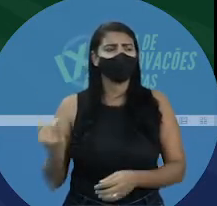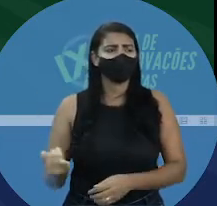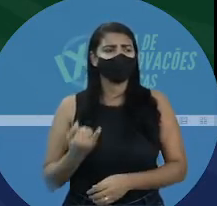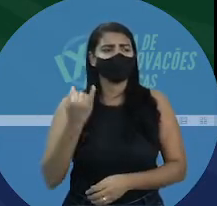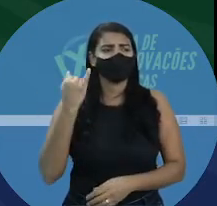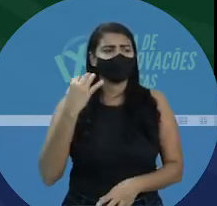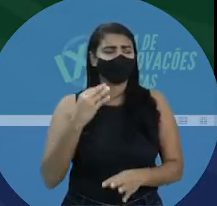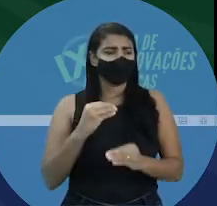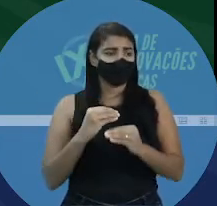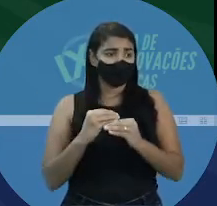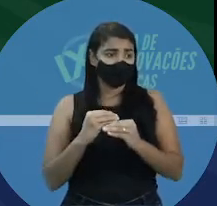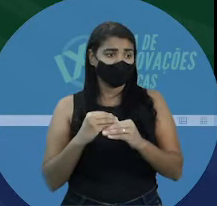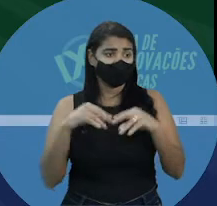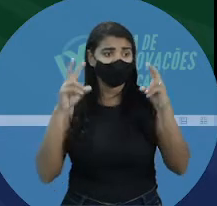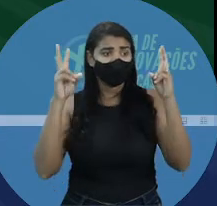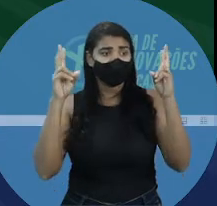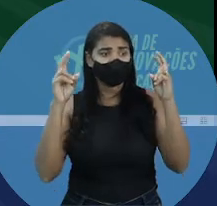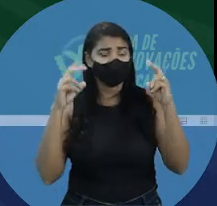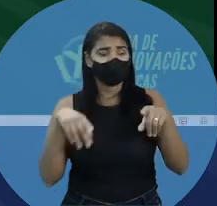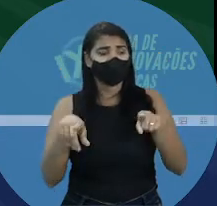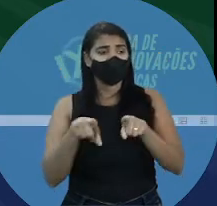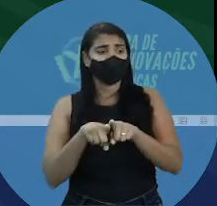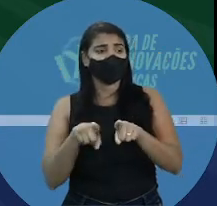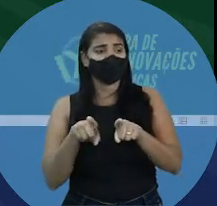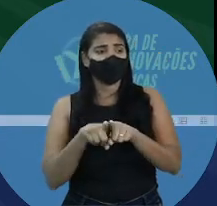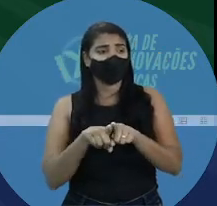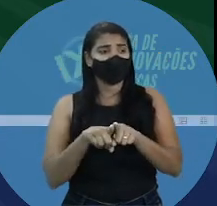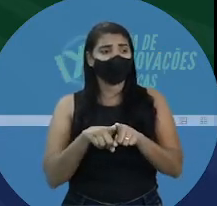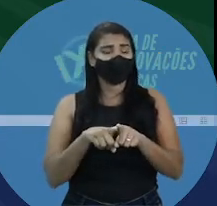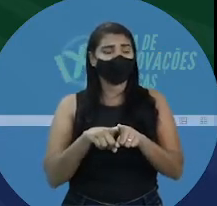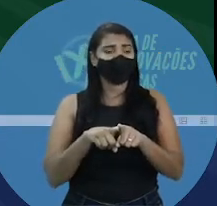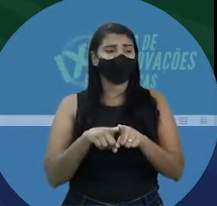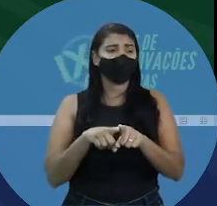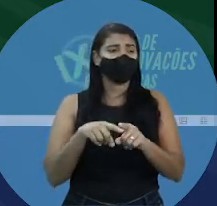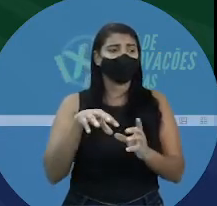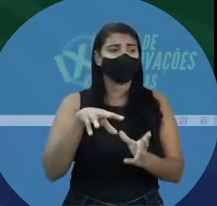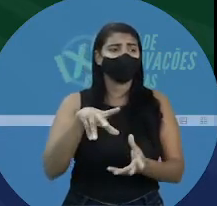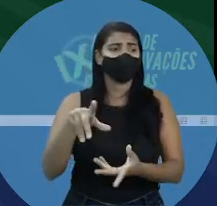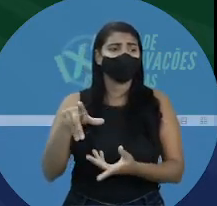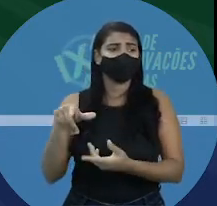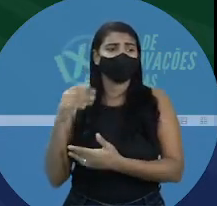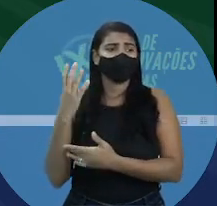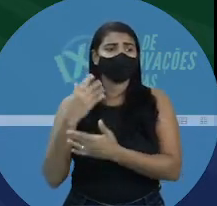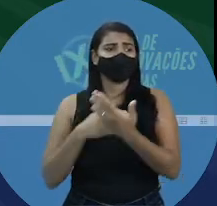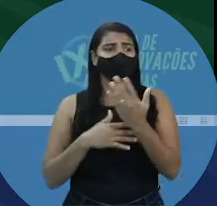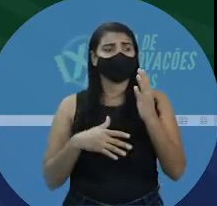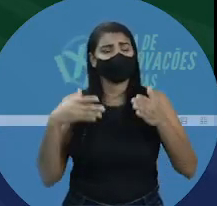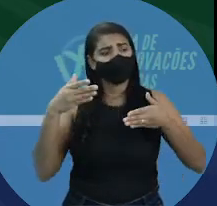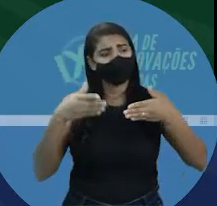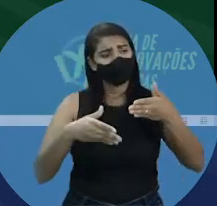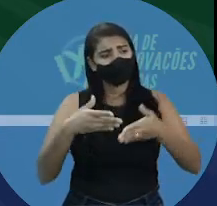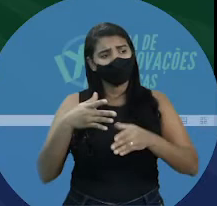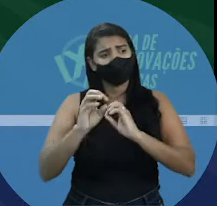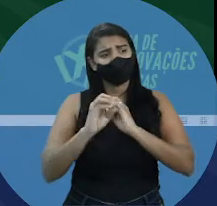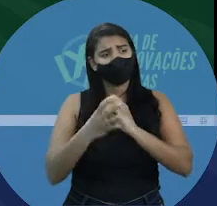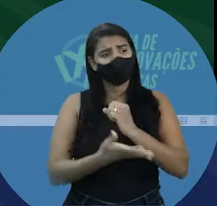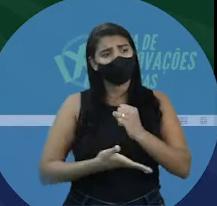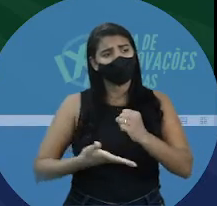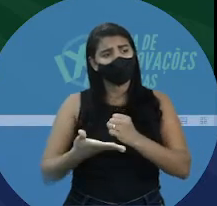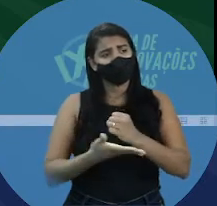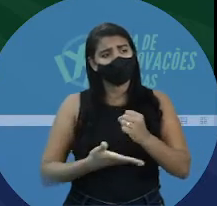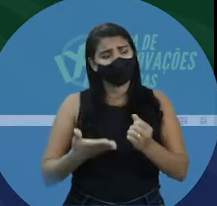fundamental que as temáticas relacionadas ao meio ambiente façam parte da educação básica, desde